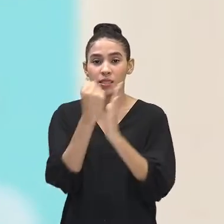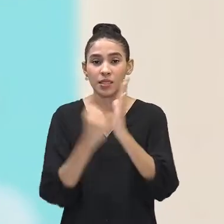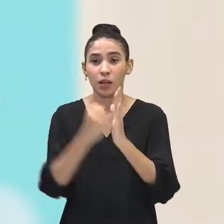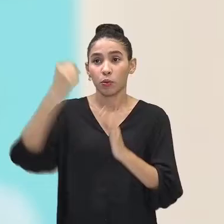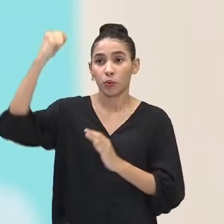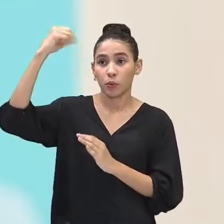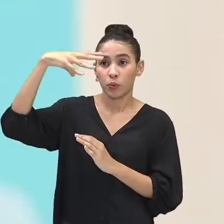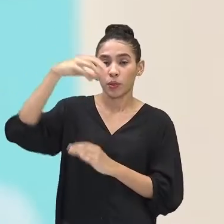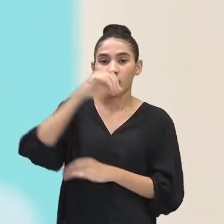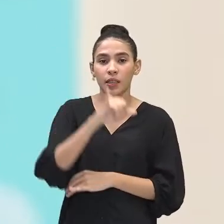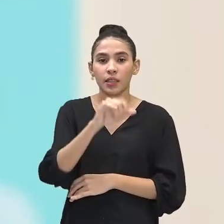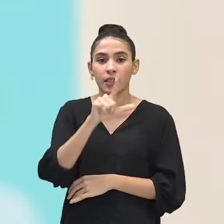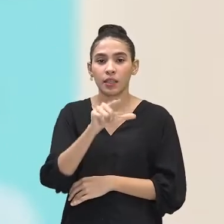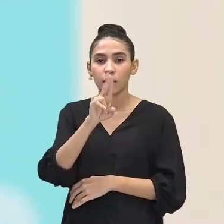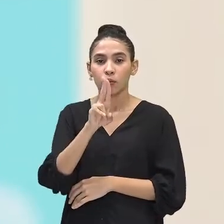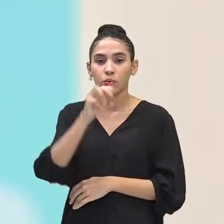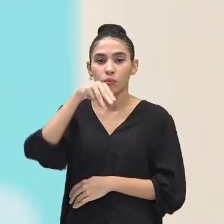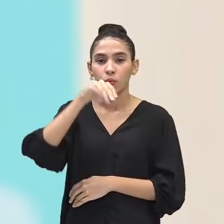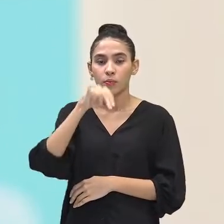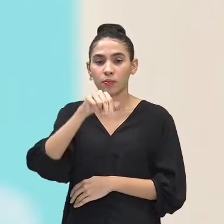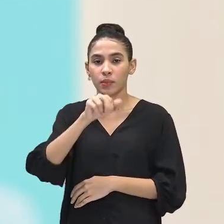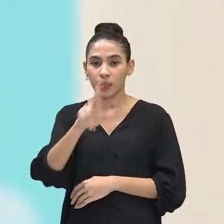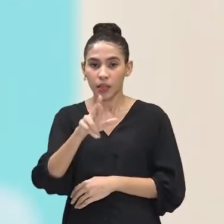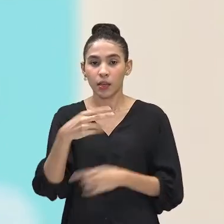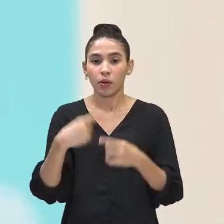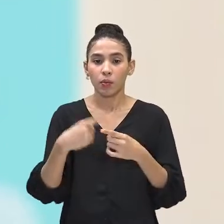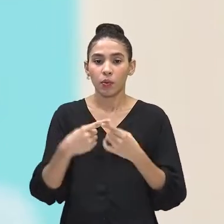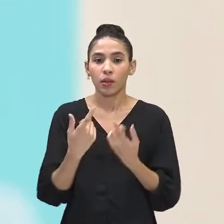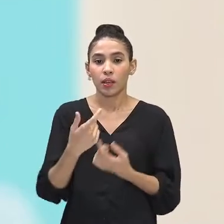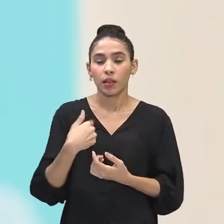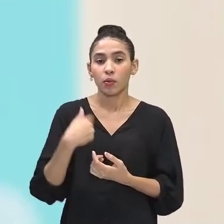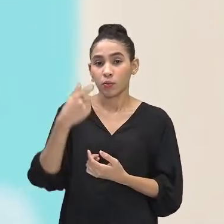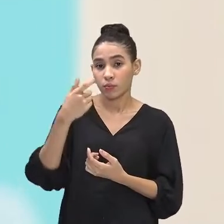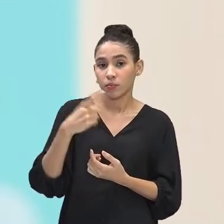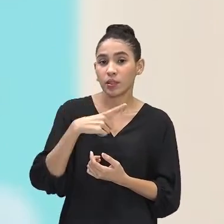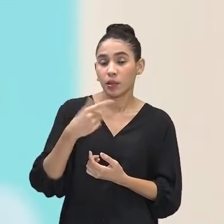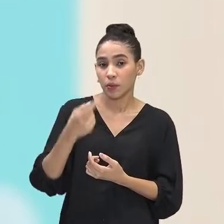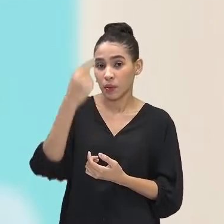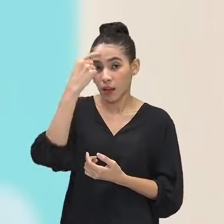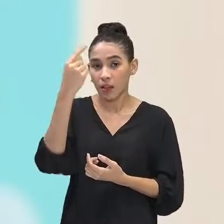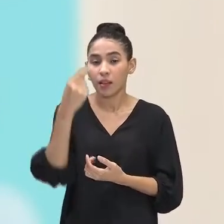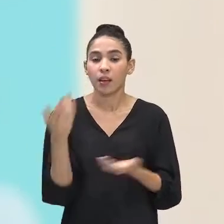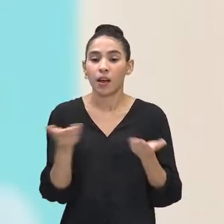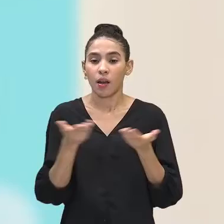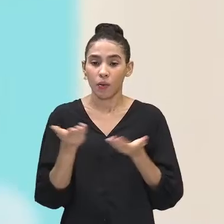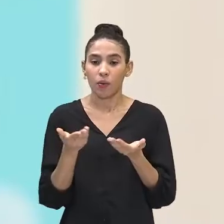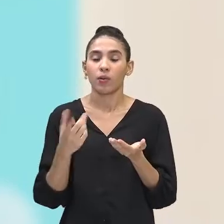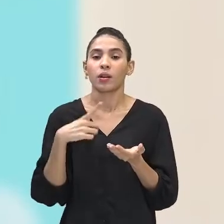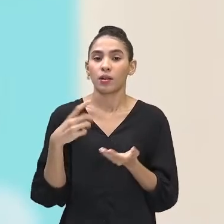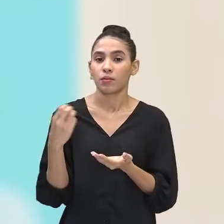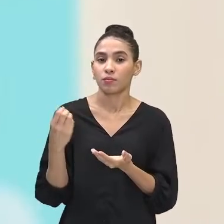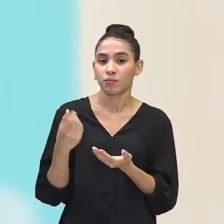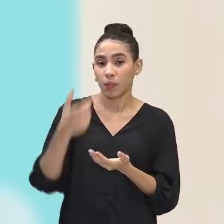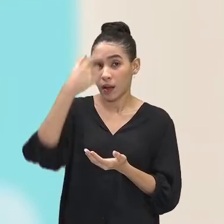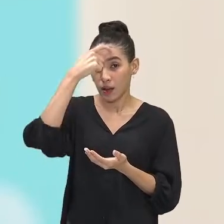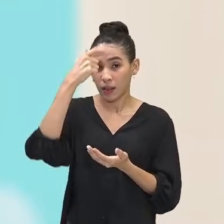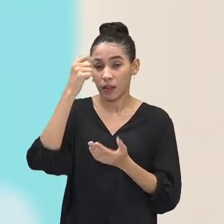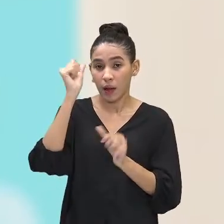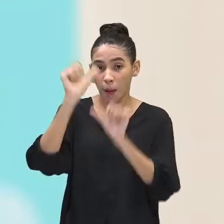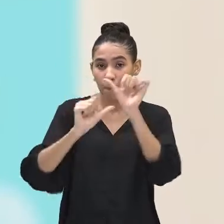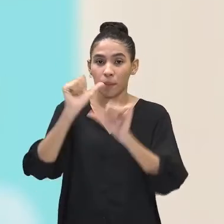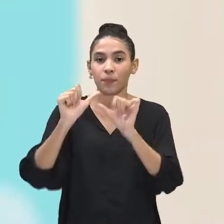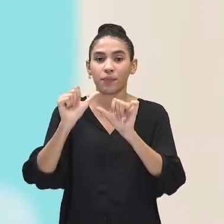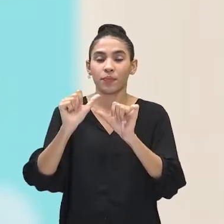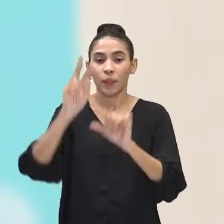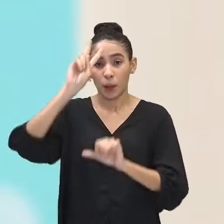né? Iluminar, iluminismo. Porque a partir desse momento eu tenho a ideia de que agora eu tenho uma nova mentalidade. Por isso que é